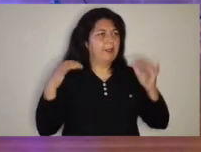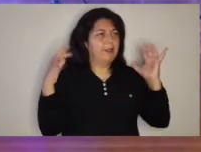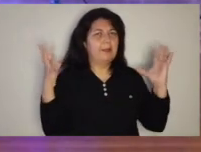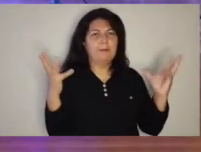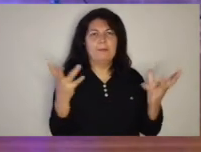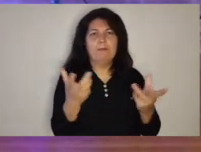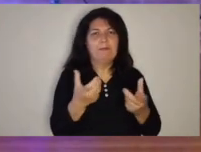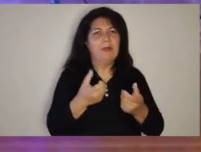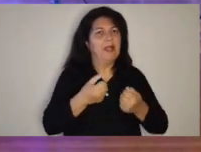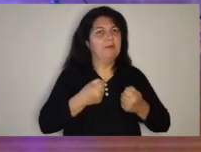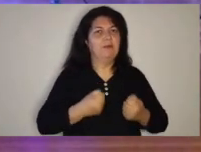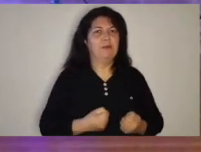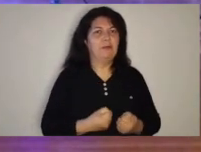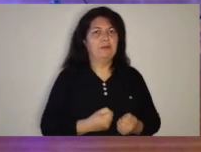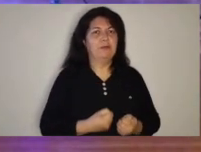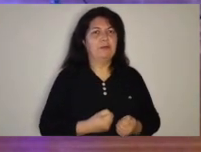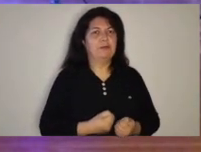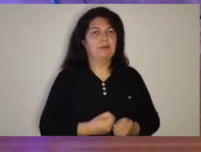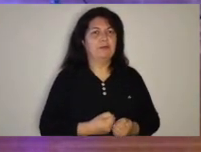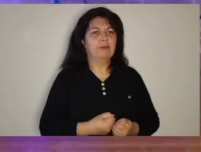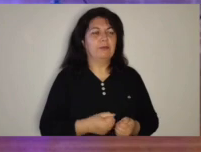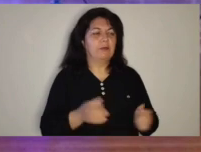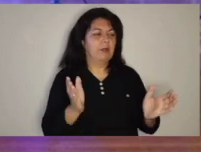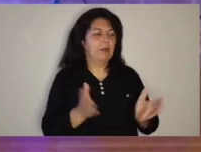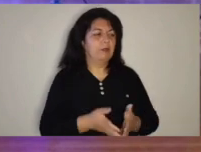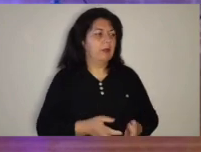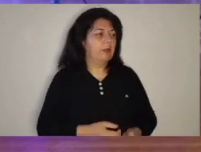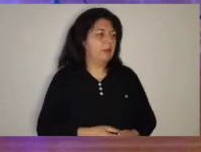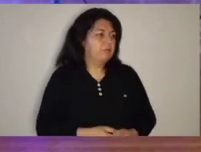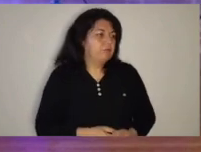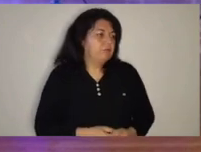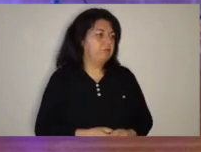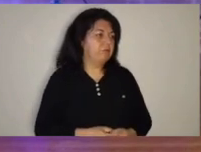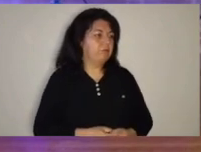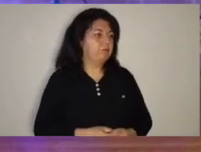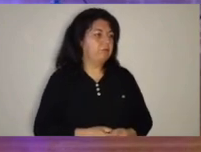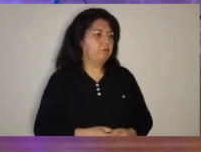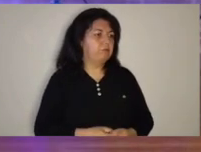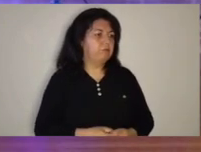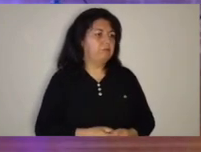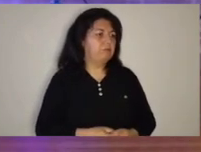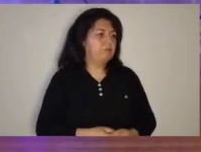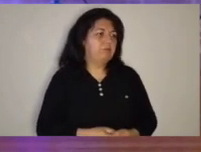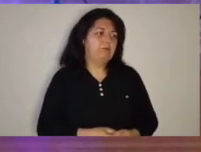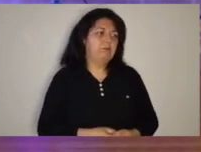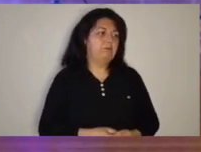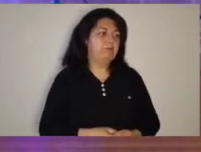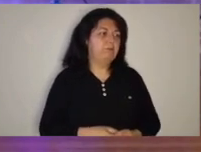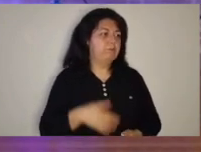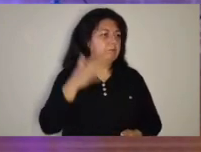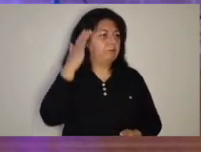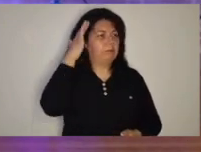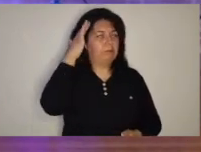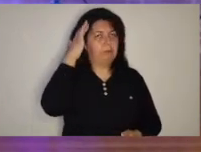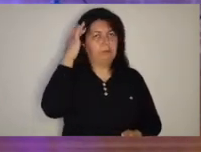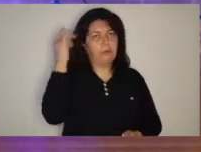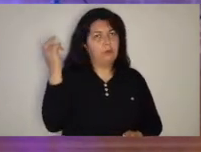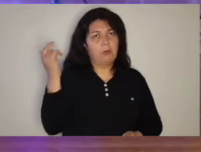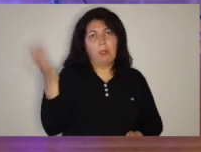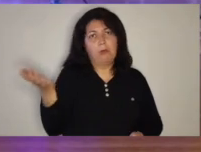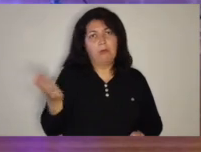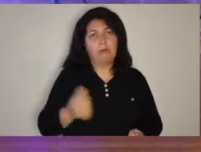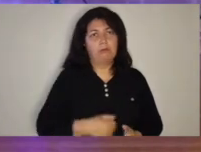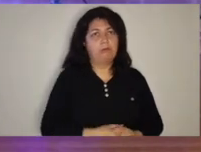O que era extraordinário, irmãos, se tornou comum. Veja bem, irmãos, naquela época eles não